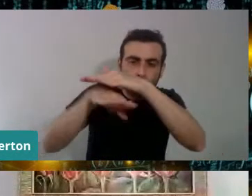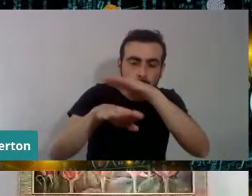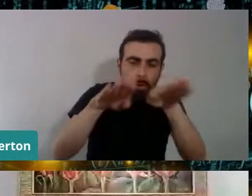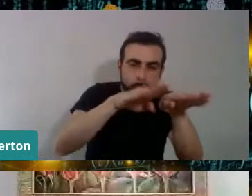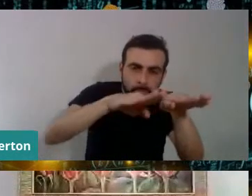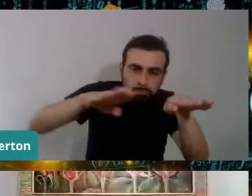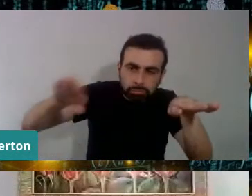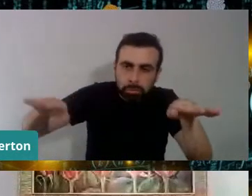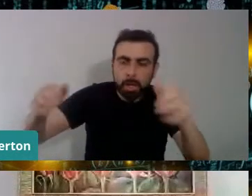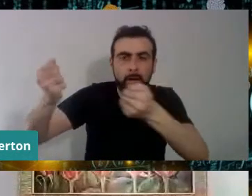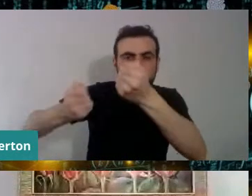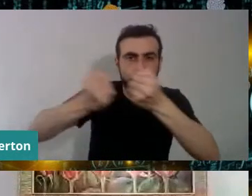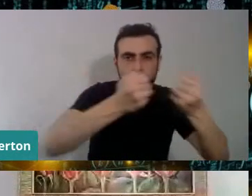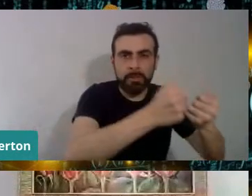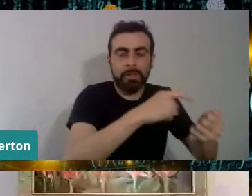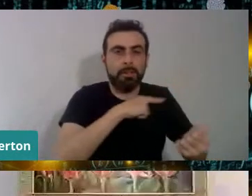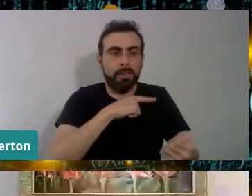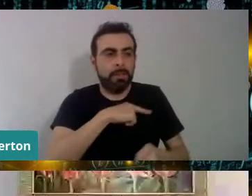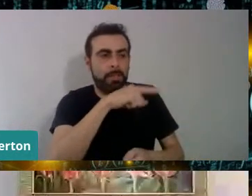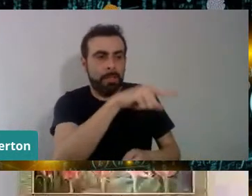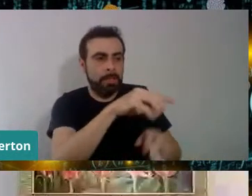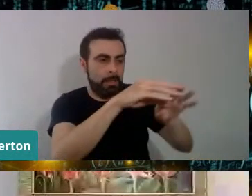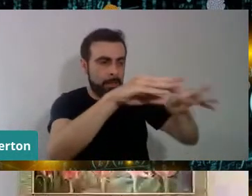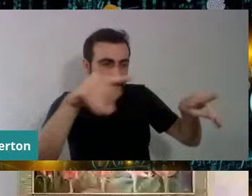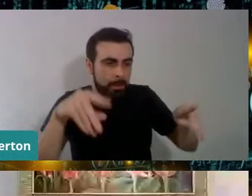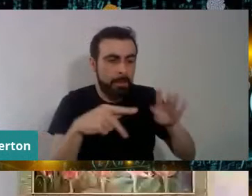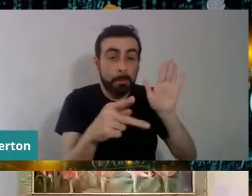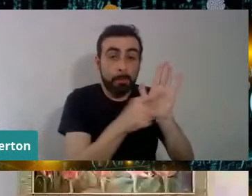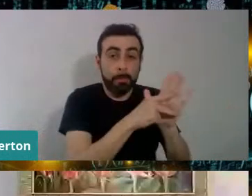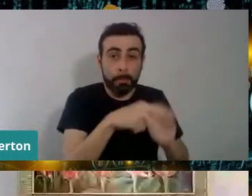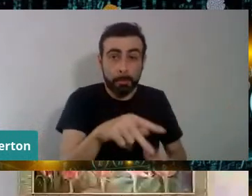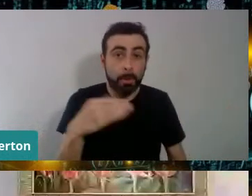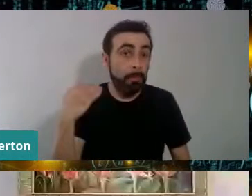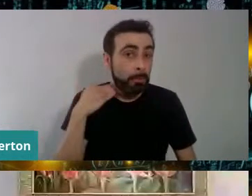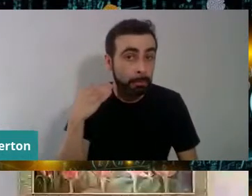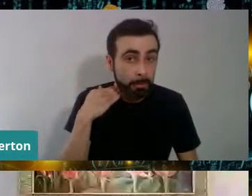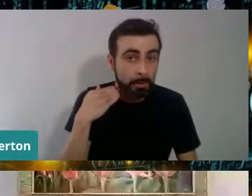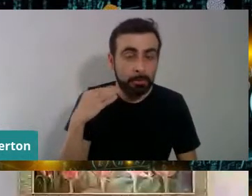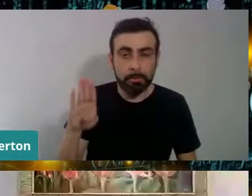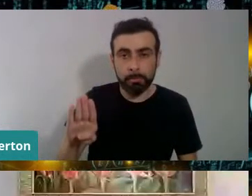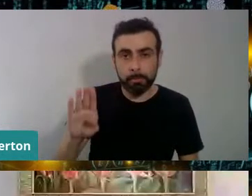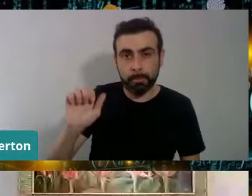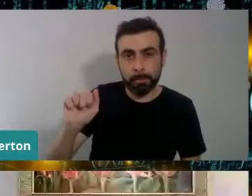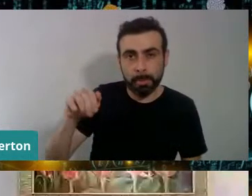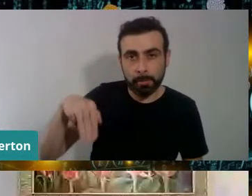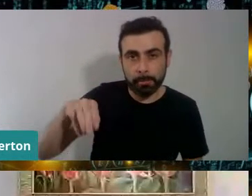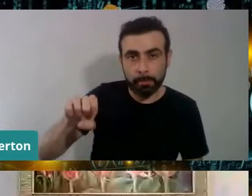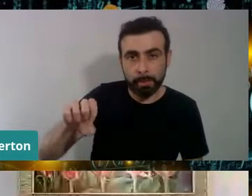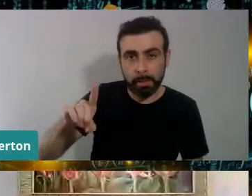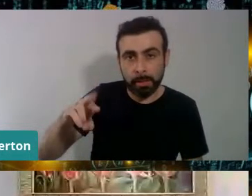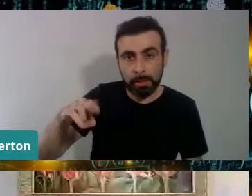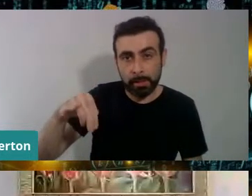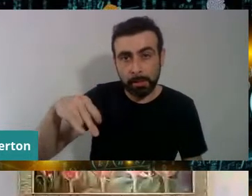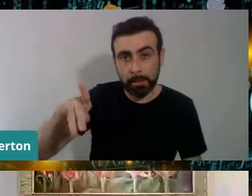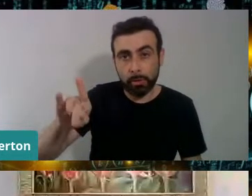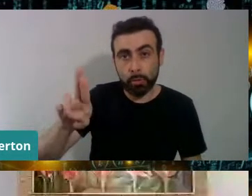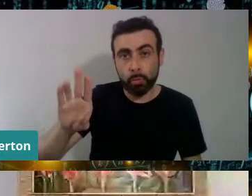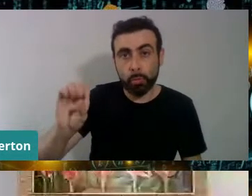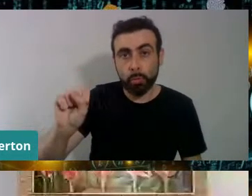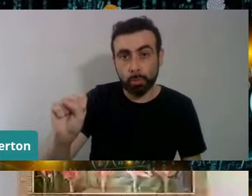ele era um terreno do Bamerindus, né? Fazia limite ali com a Fafija, era um terreno do Bamerindus,